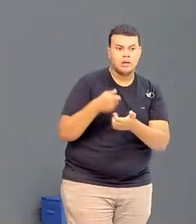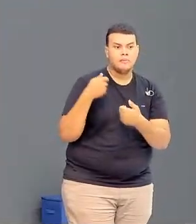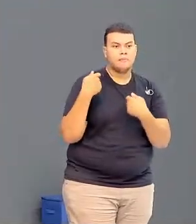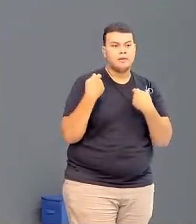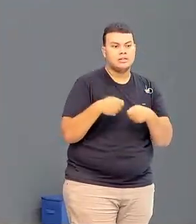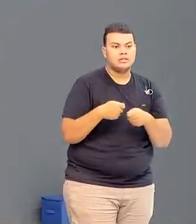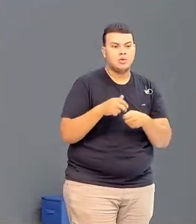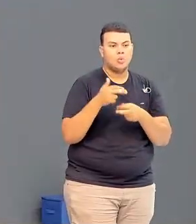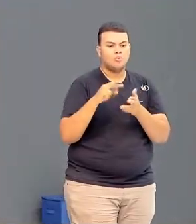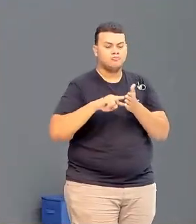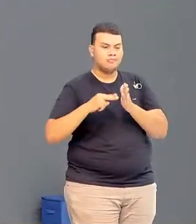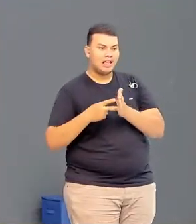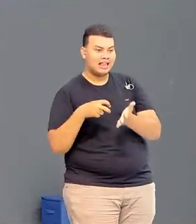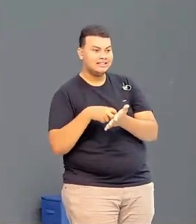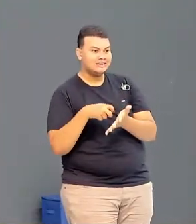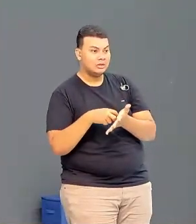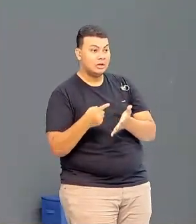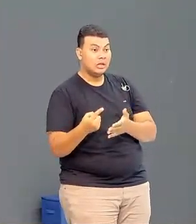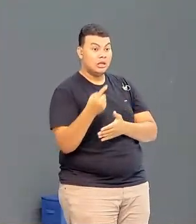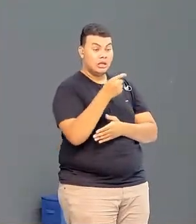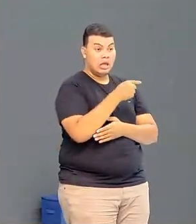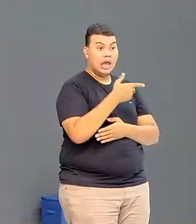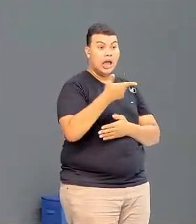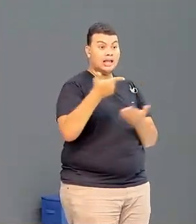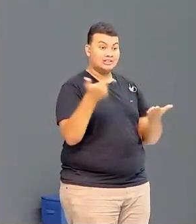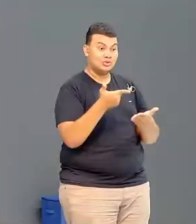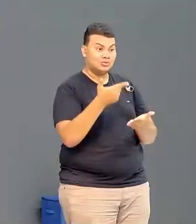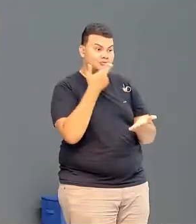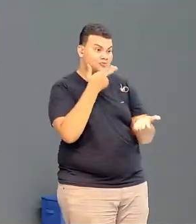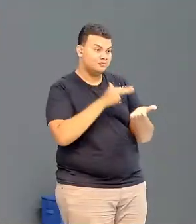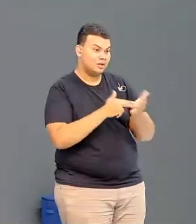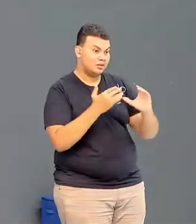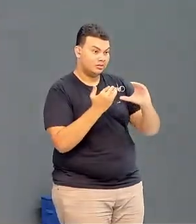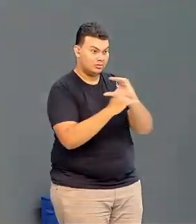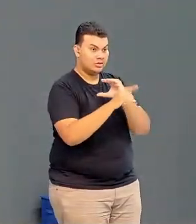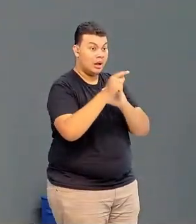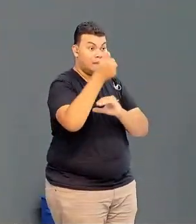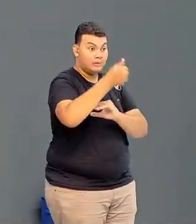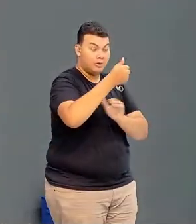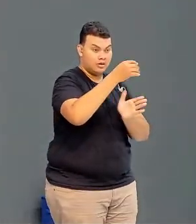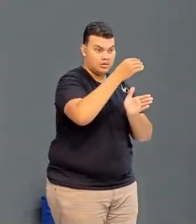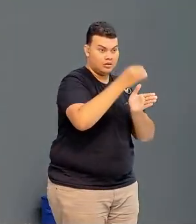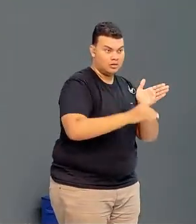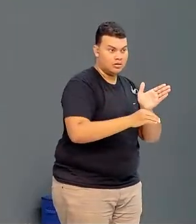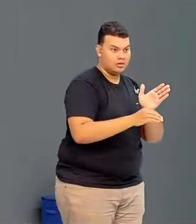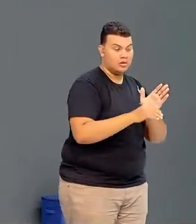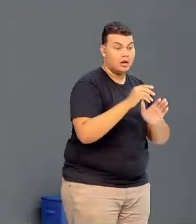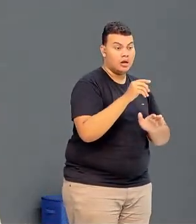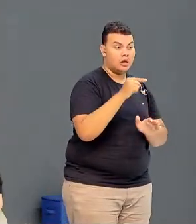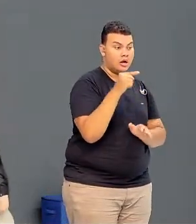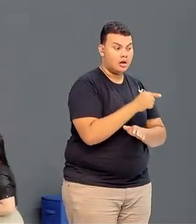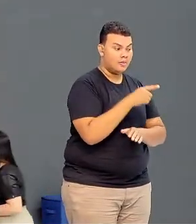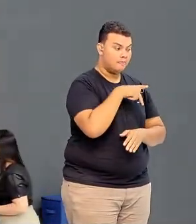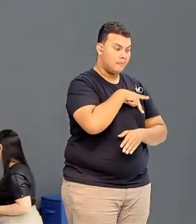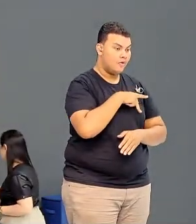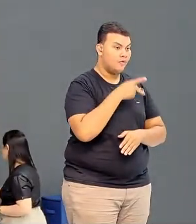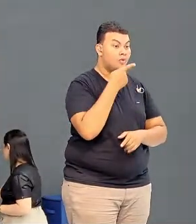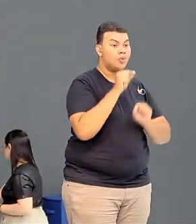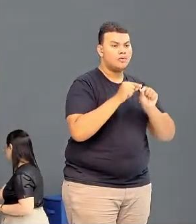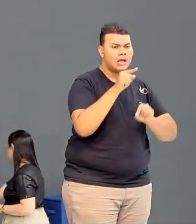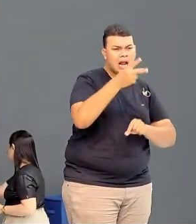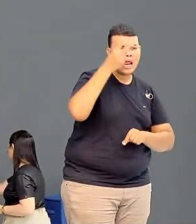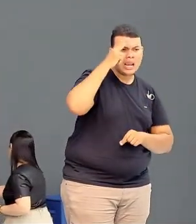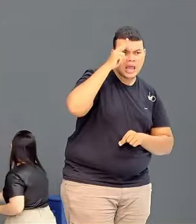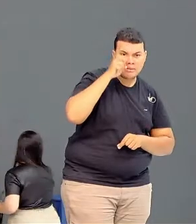correção. Isso foi na primeira carta, tá? Na segunda carta, já no primeiro capítulo, Paulo diz para os irmãos: olha, lembra de fulano,